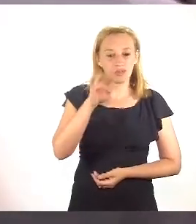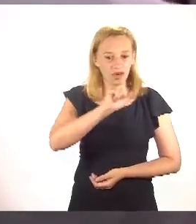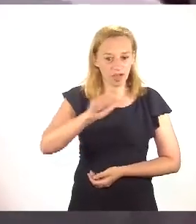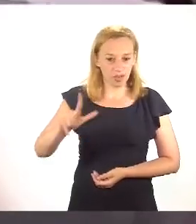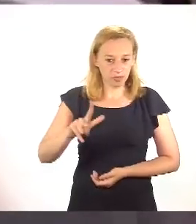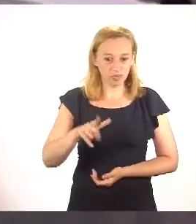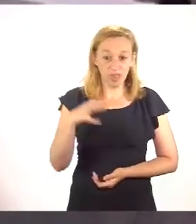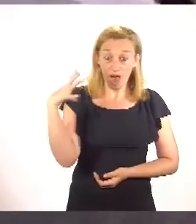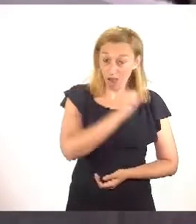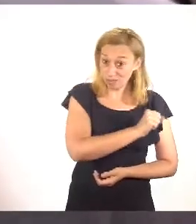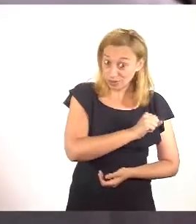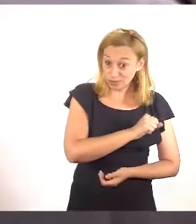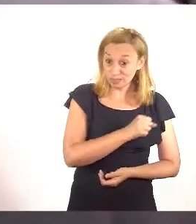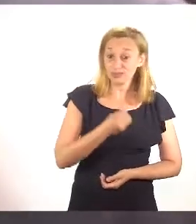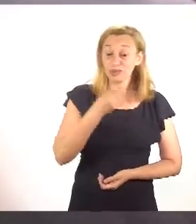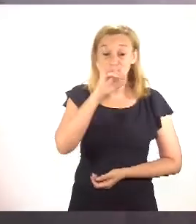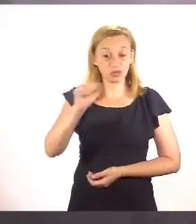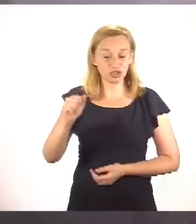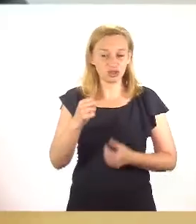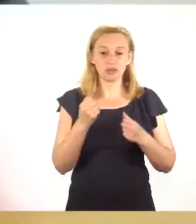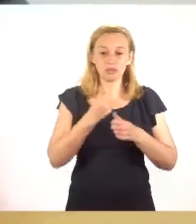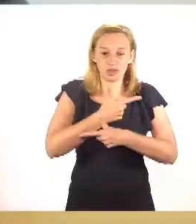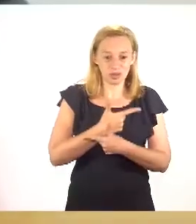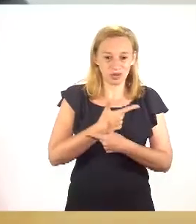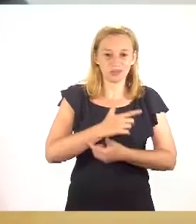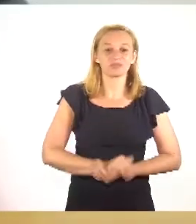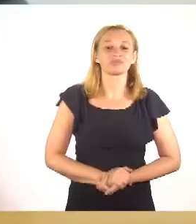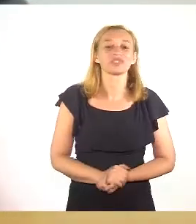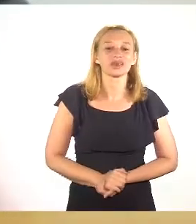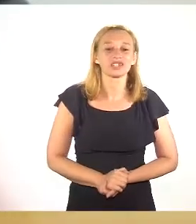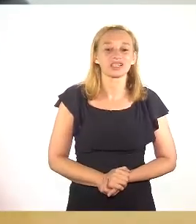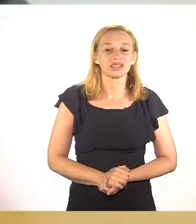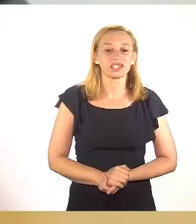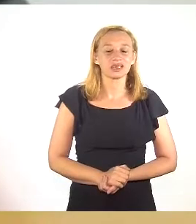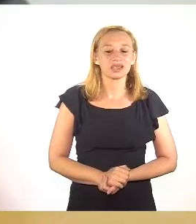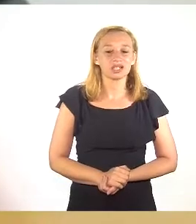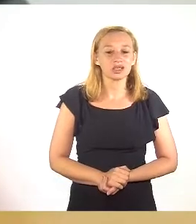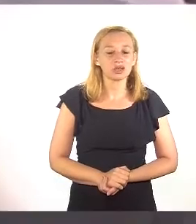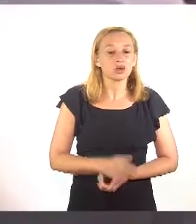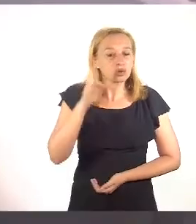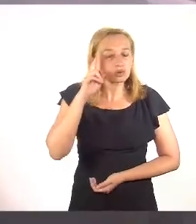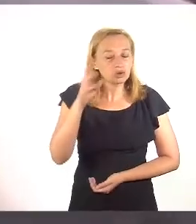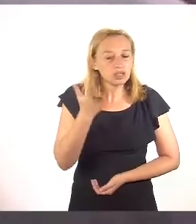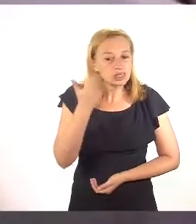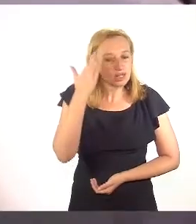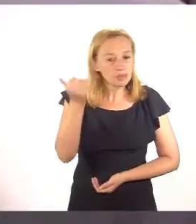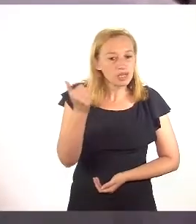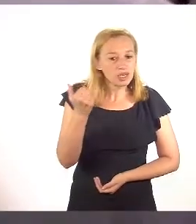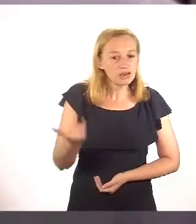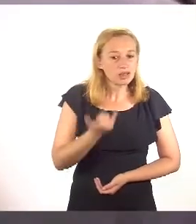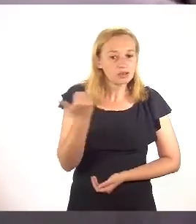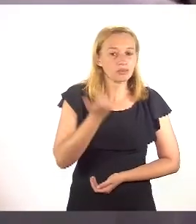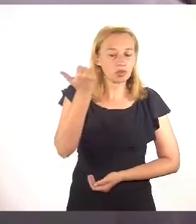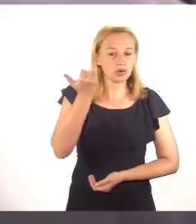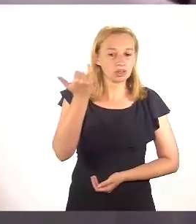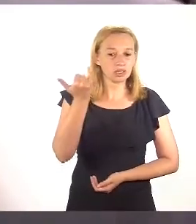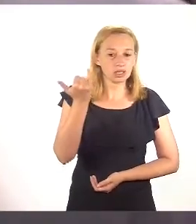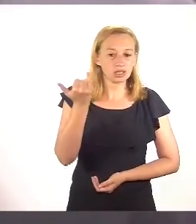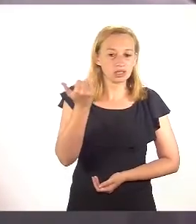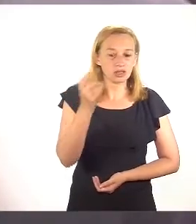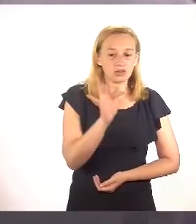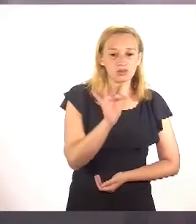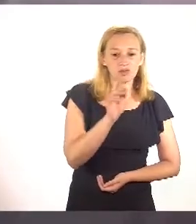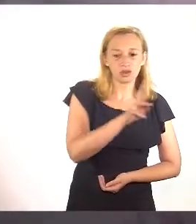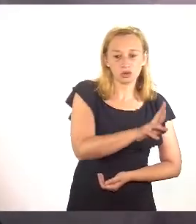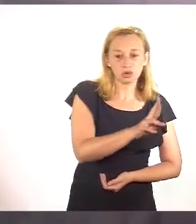de mais nada, bom dia aí e boa sorte. Bom dia. Obrigado. O senhor saberia me dizer a importância do fator X e fator K